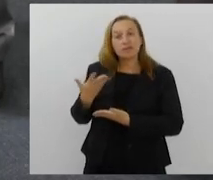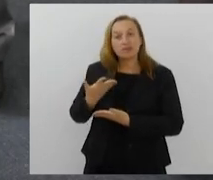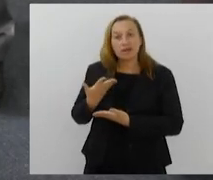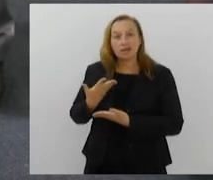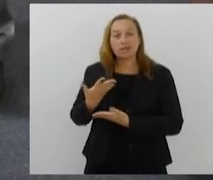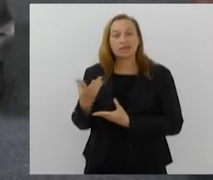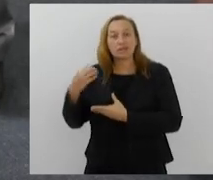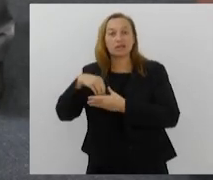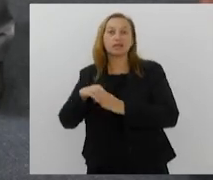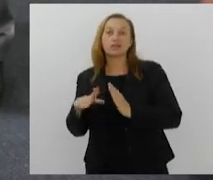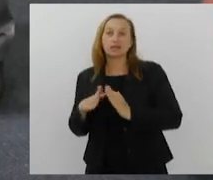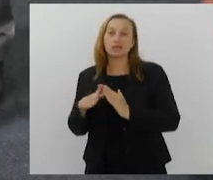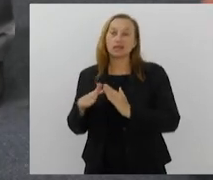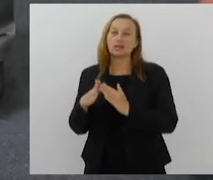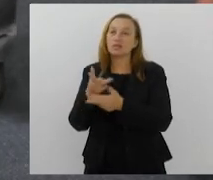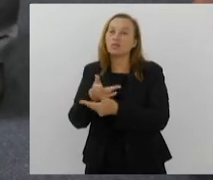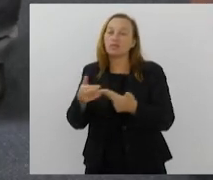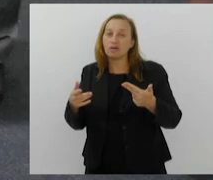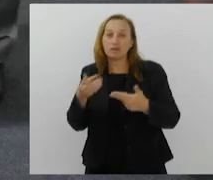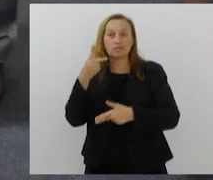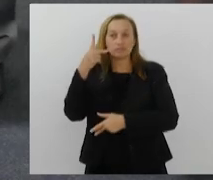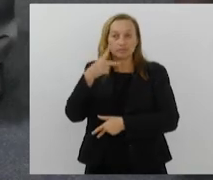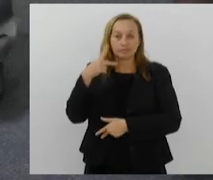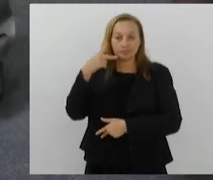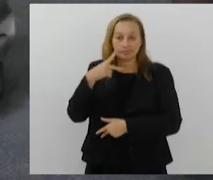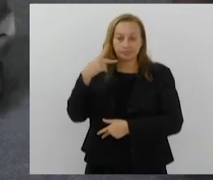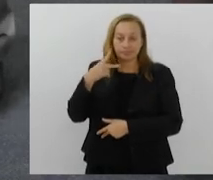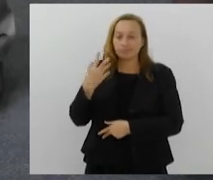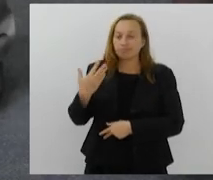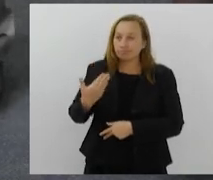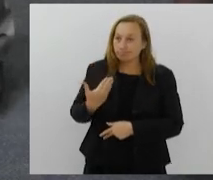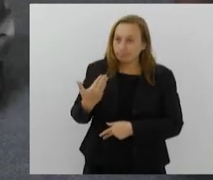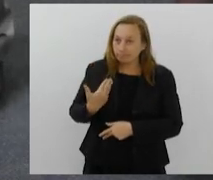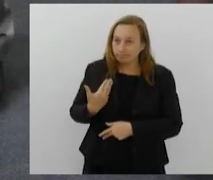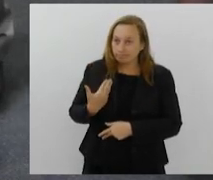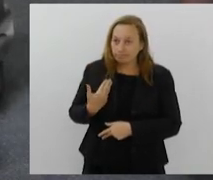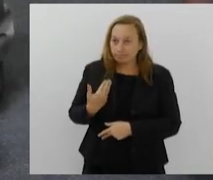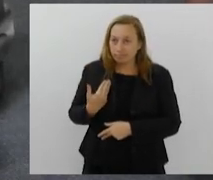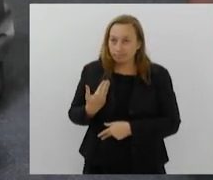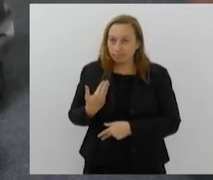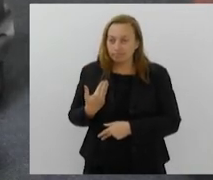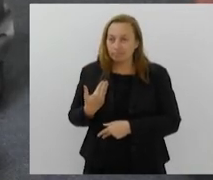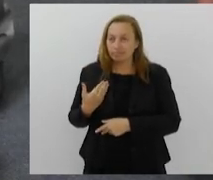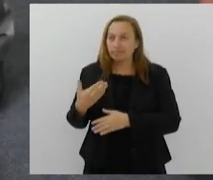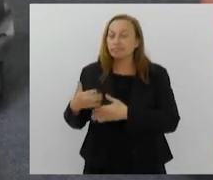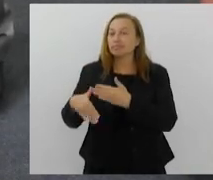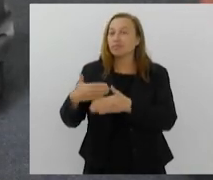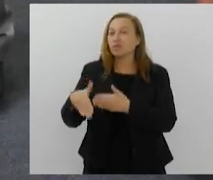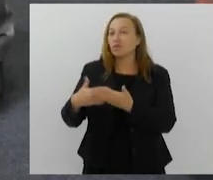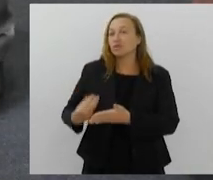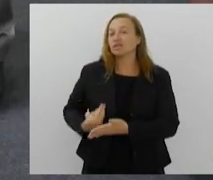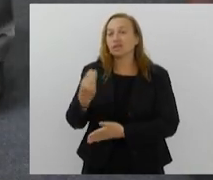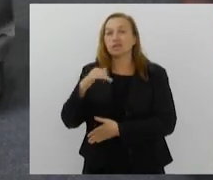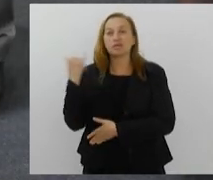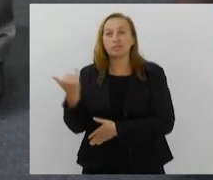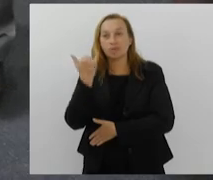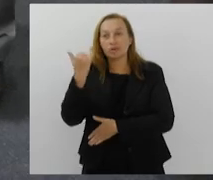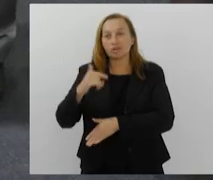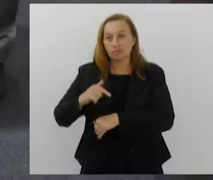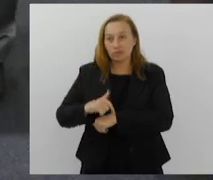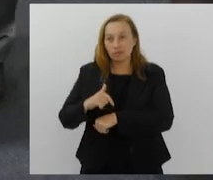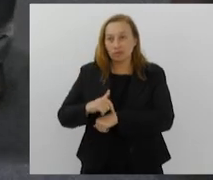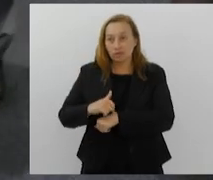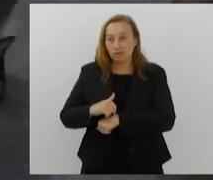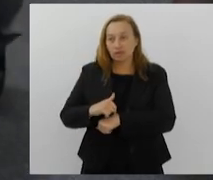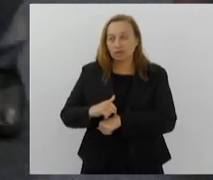dessa casa com vários parlamentares. Amizades essas que a gente vai levar para a vida. É o que importa nesse momento, é o que a gente leva